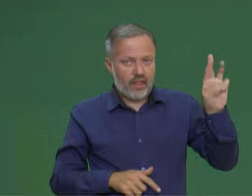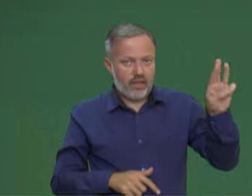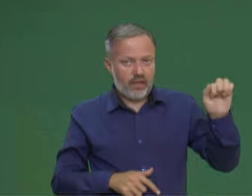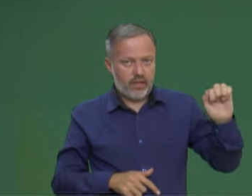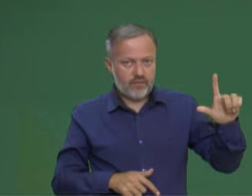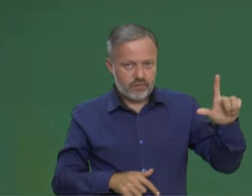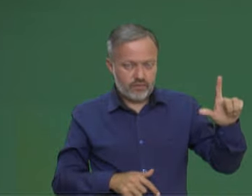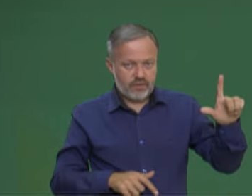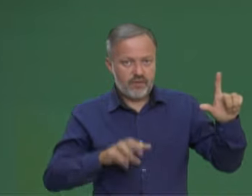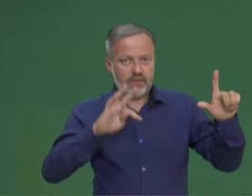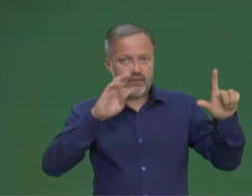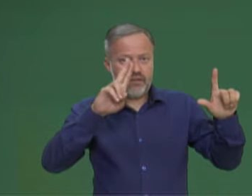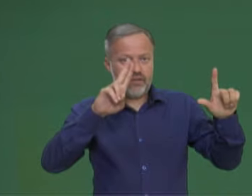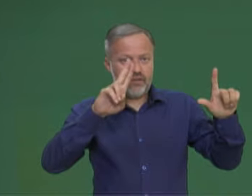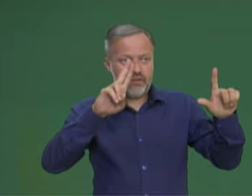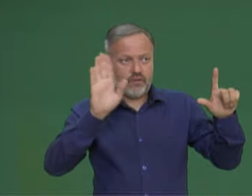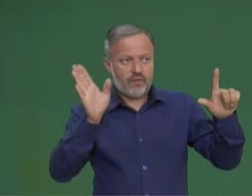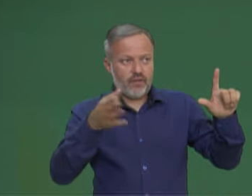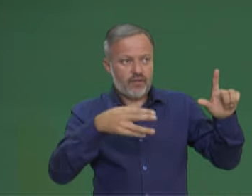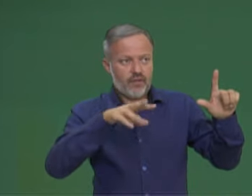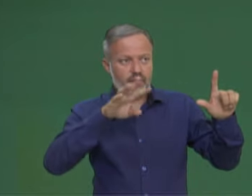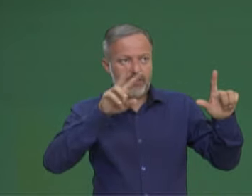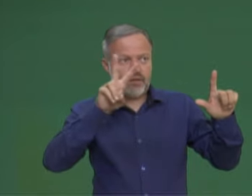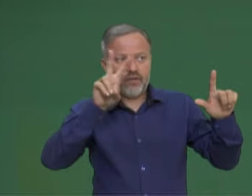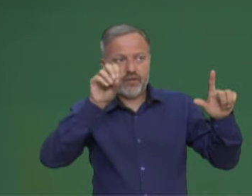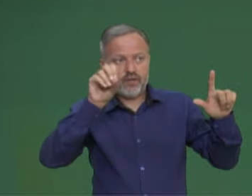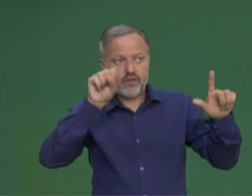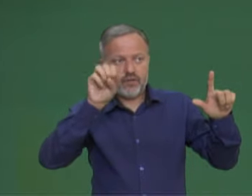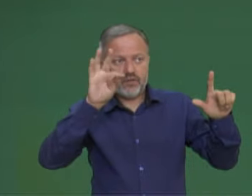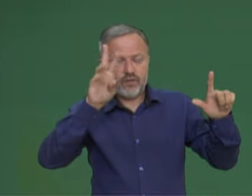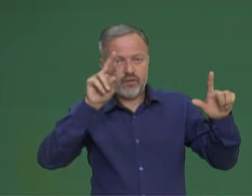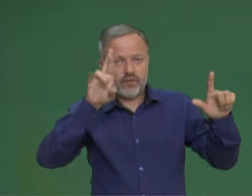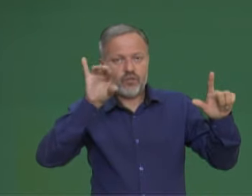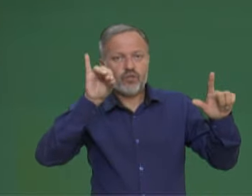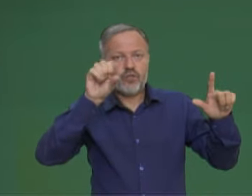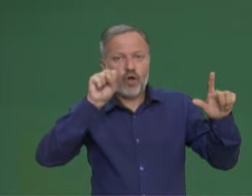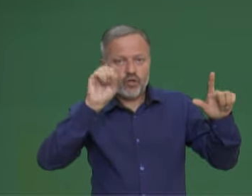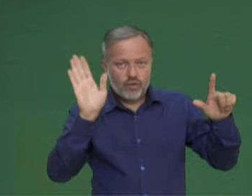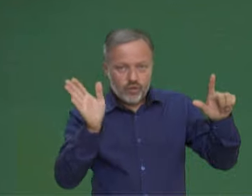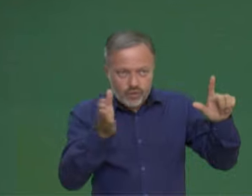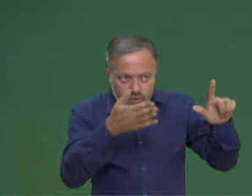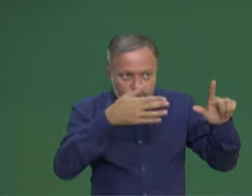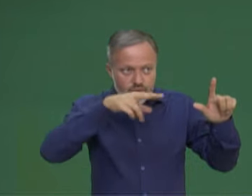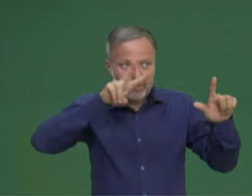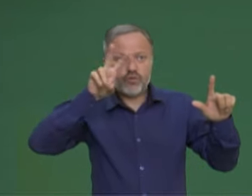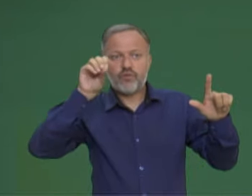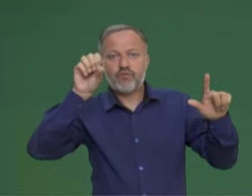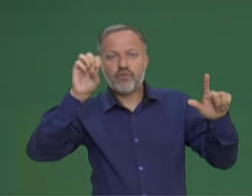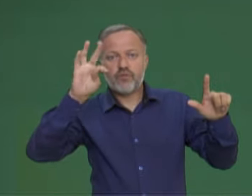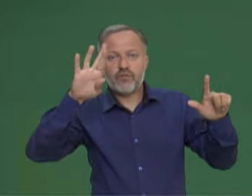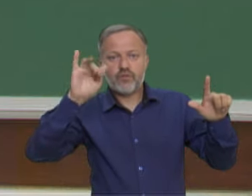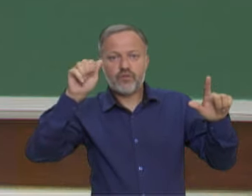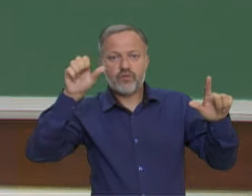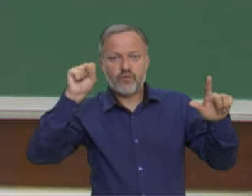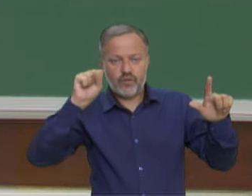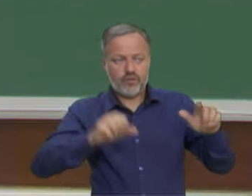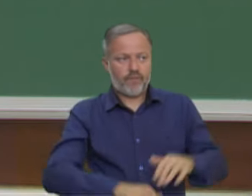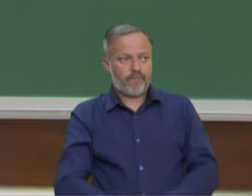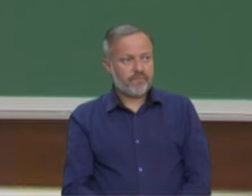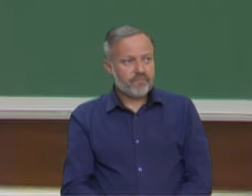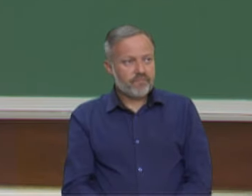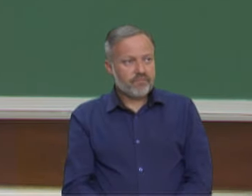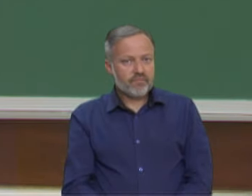Tu, vosotros e vosotras, informal, em situações informais.